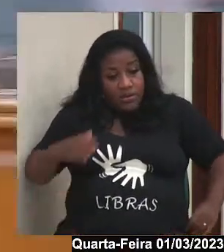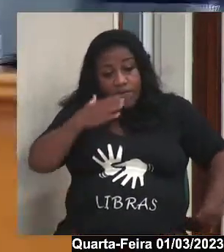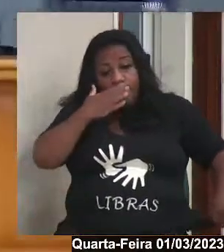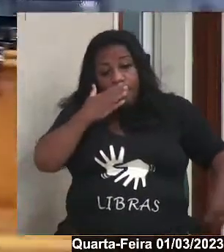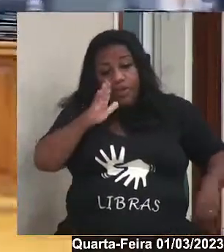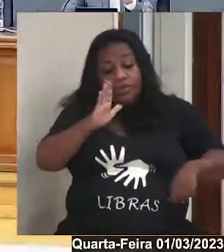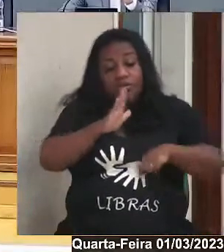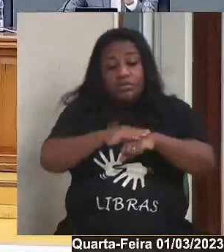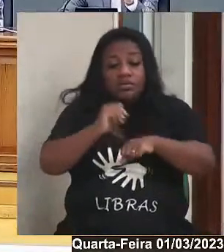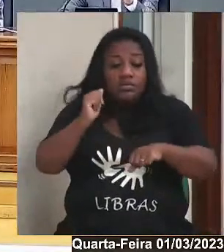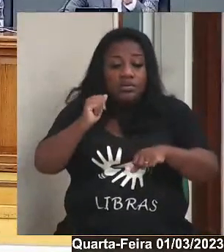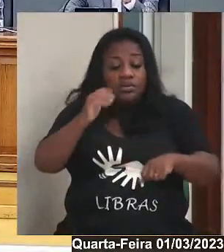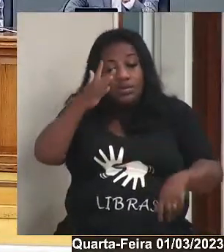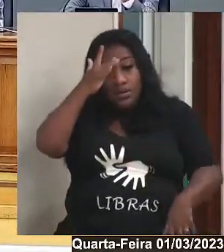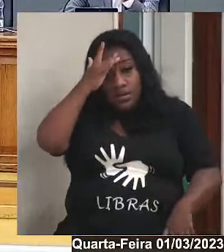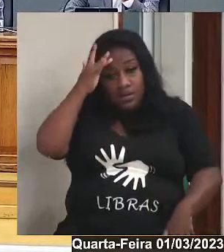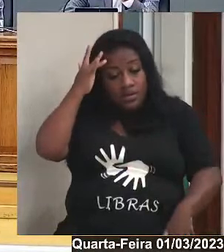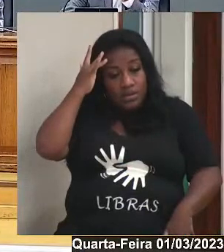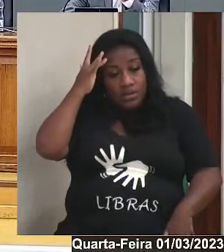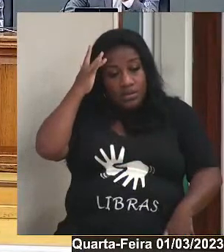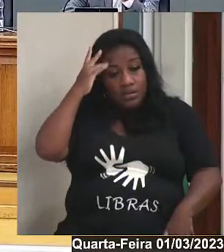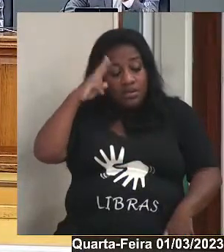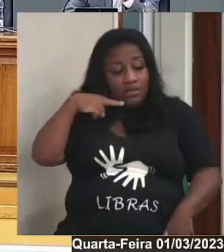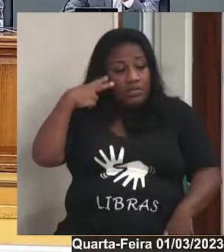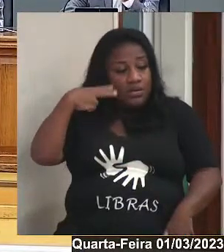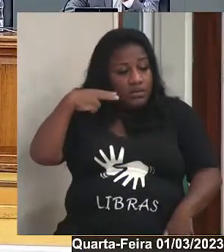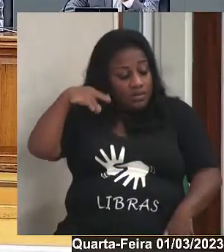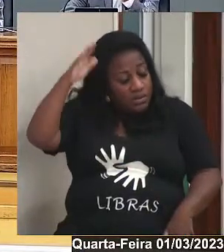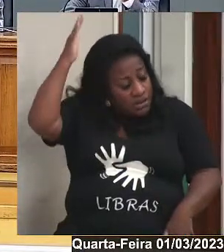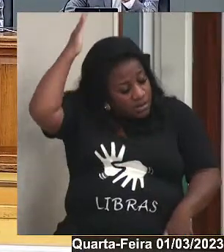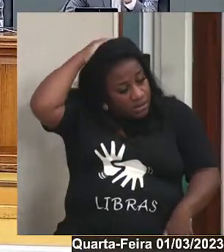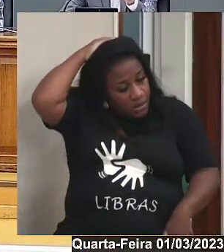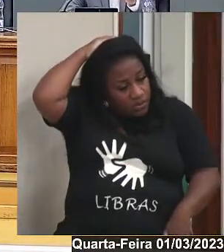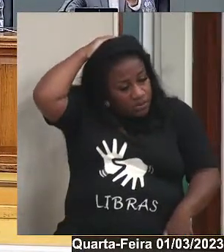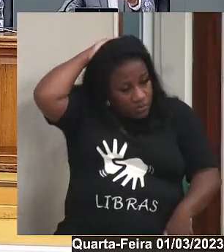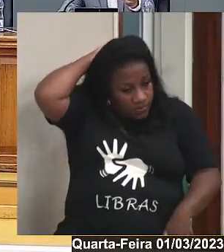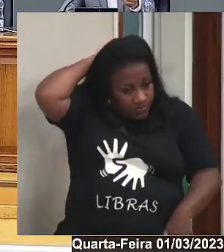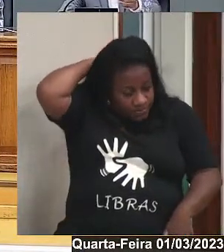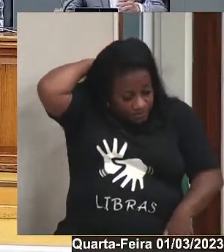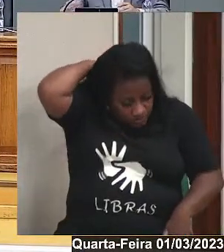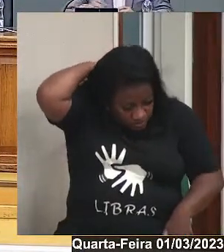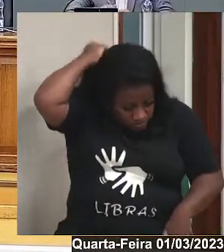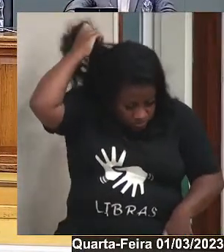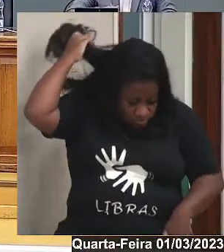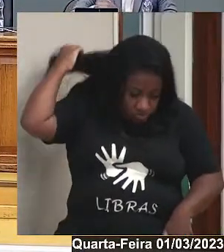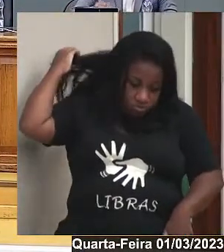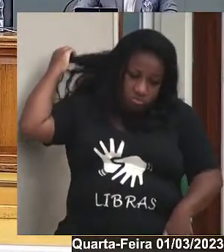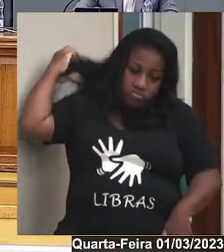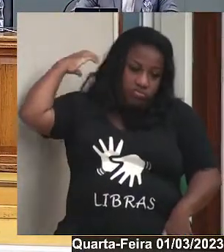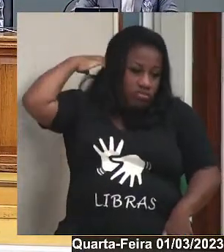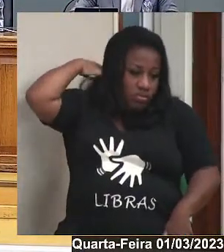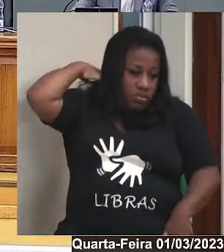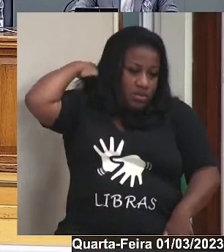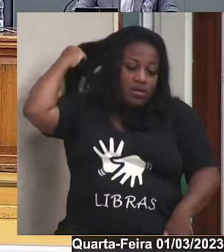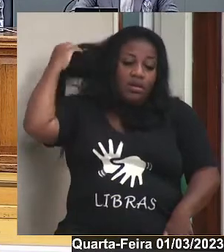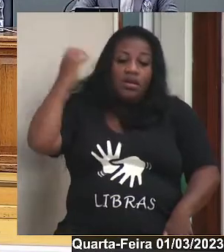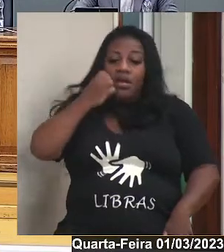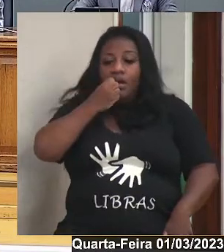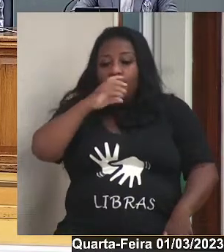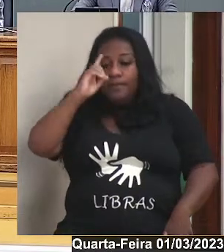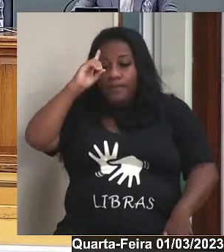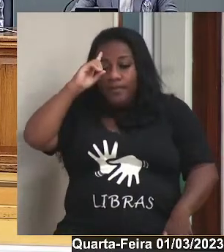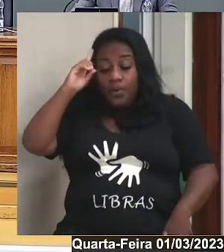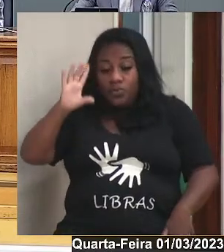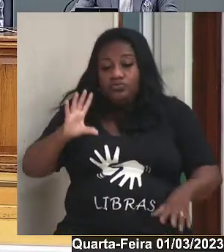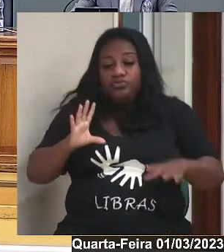Solicito ao senhor secretário que faça a chamada do próximo inscrito. Vereador Adalto Batista. Com a palavra, vereador Adalto. Bom